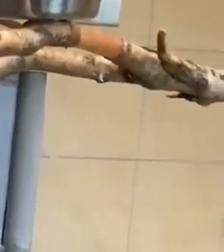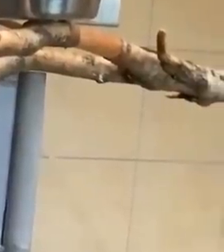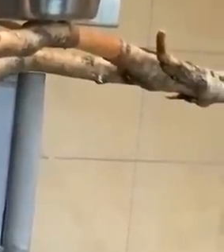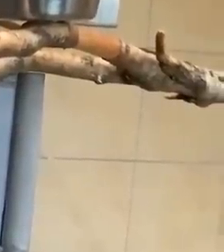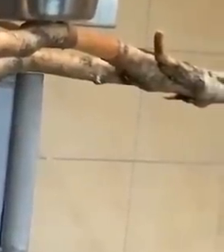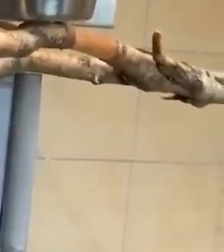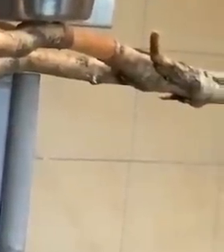Legenda